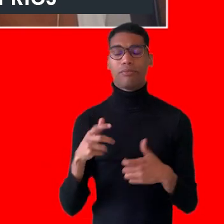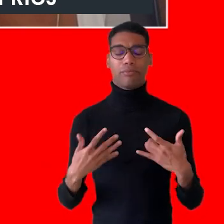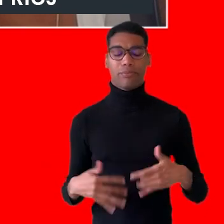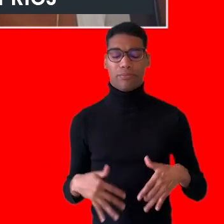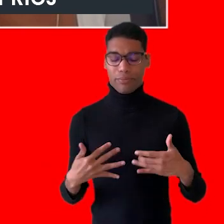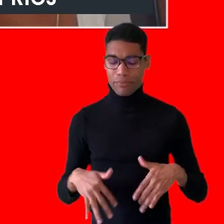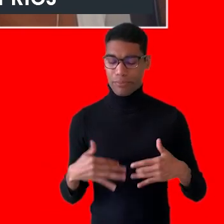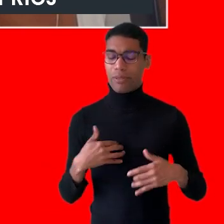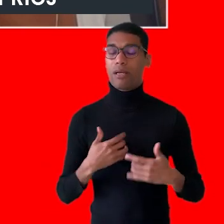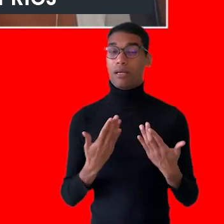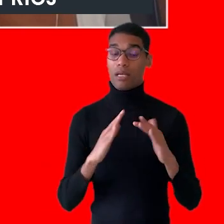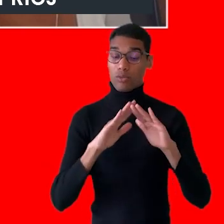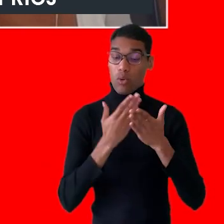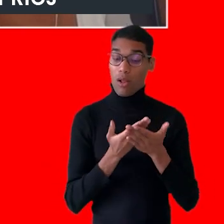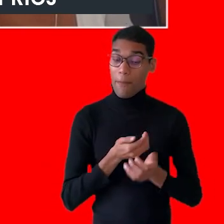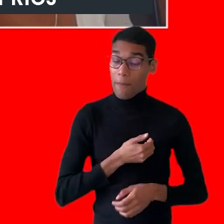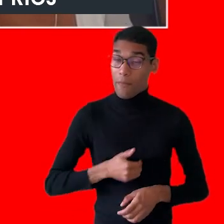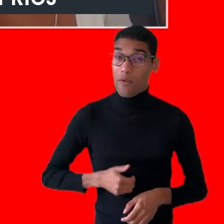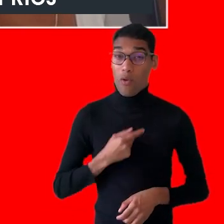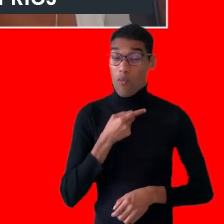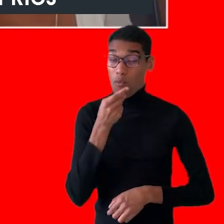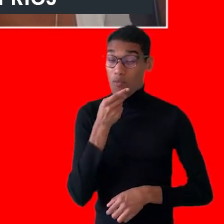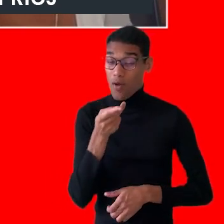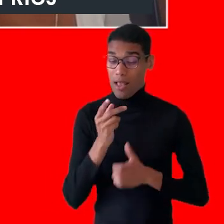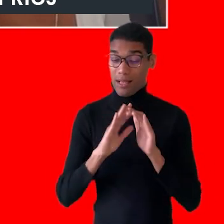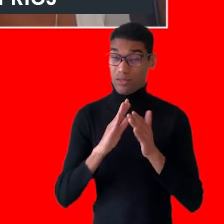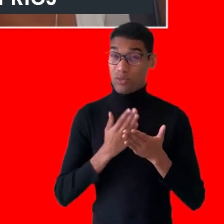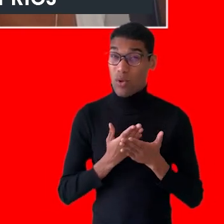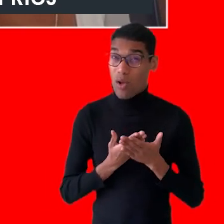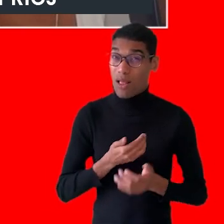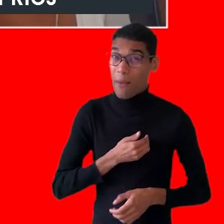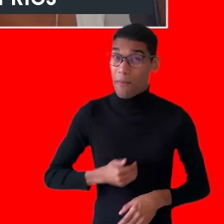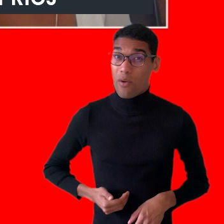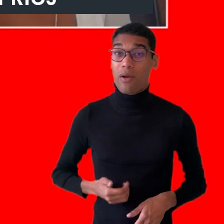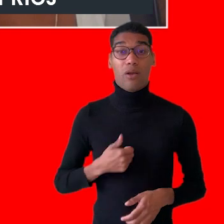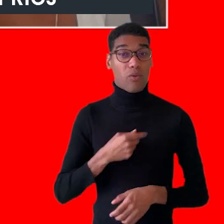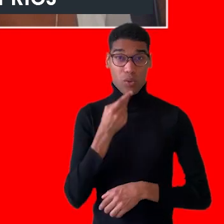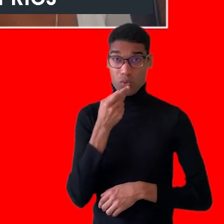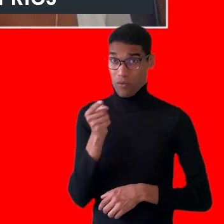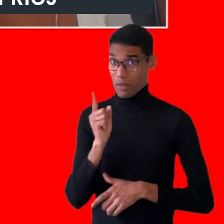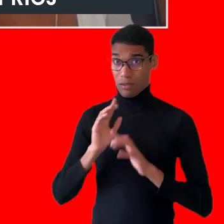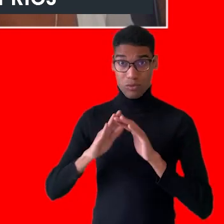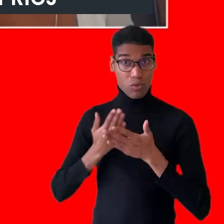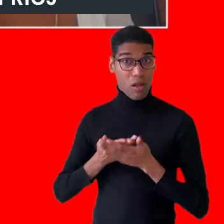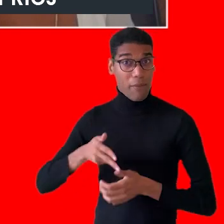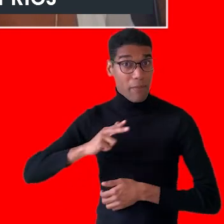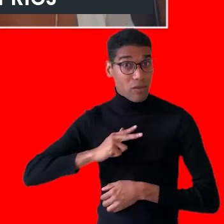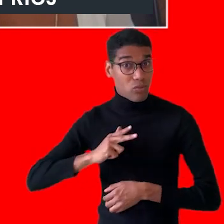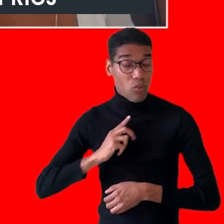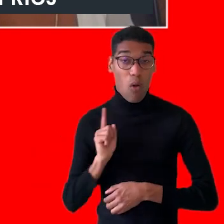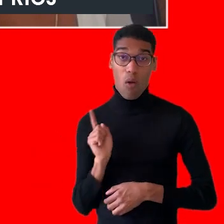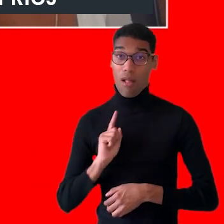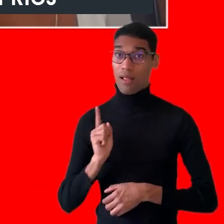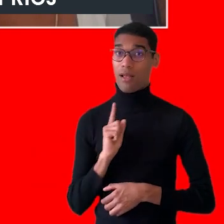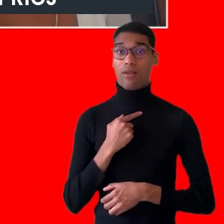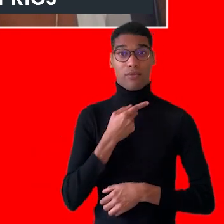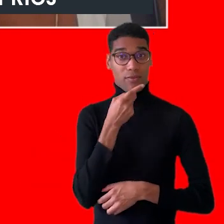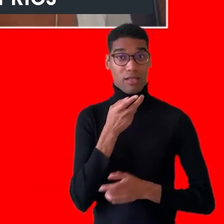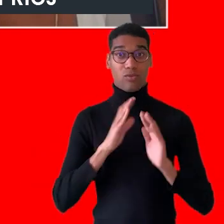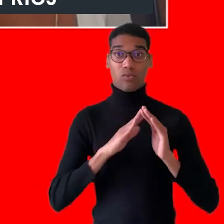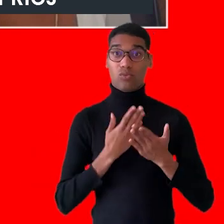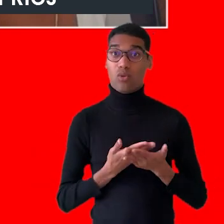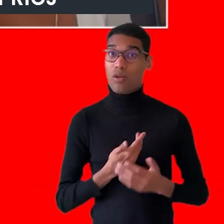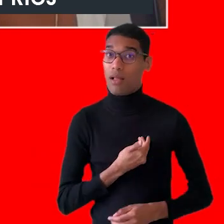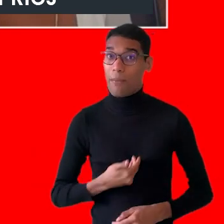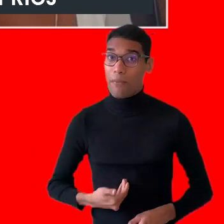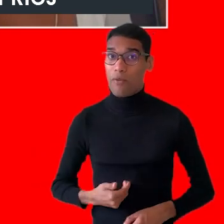ganhou escolas públicas. Eu estou falando de escolas públicas, não estou falando de escolas particulares, eu estou falando de escolas